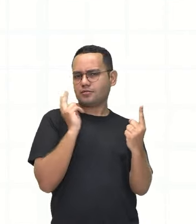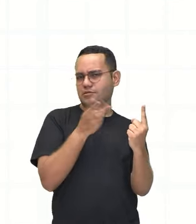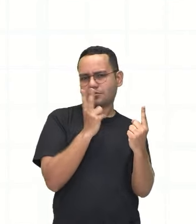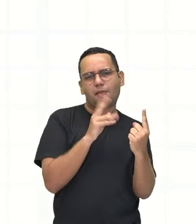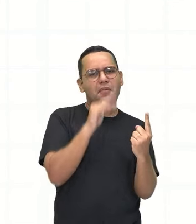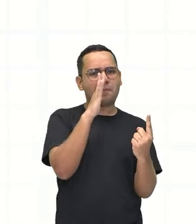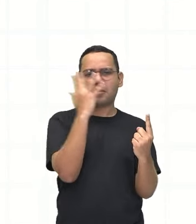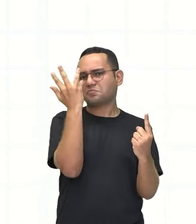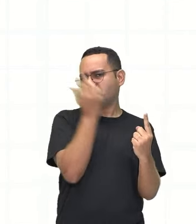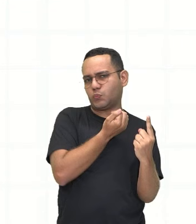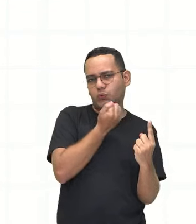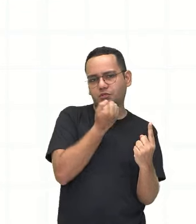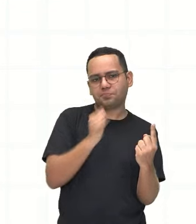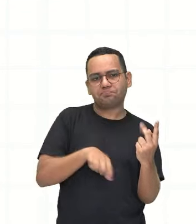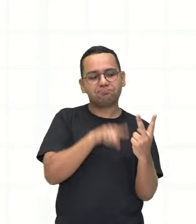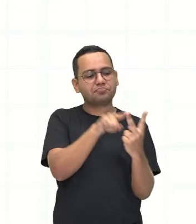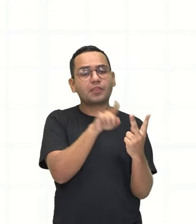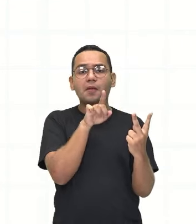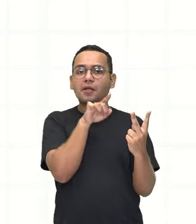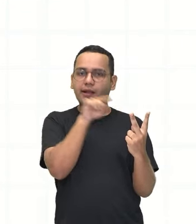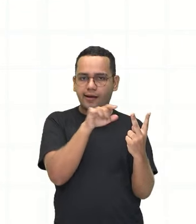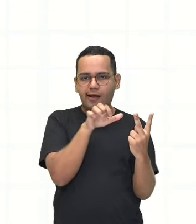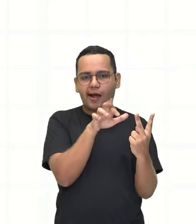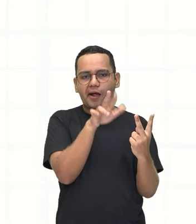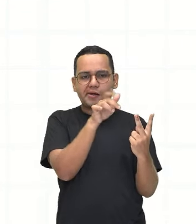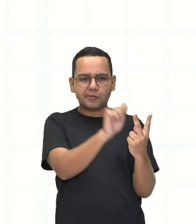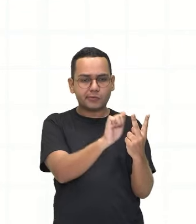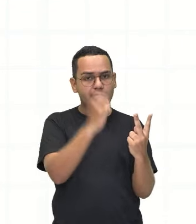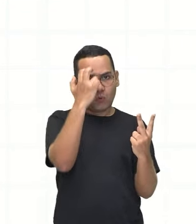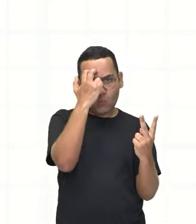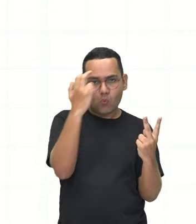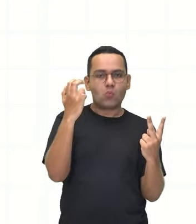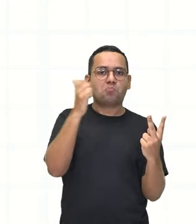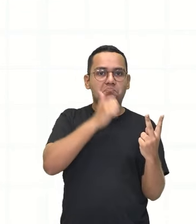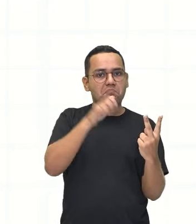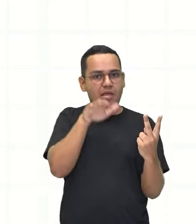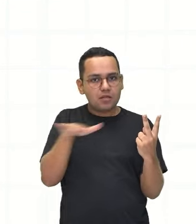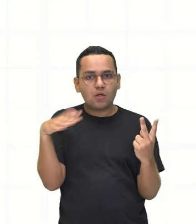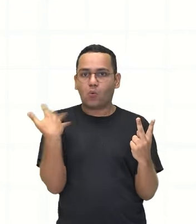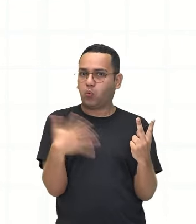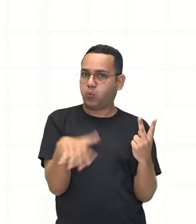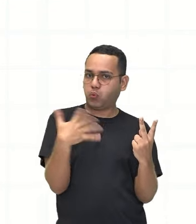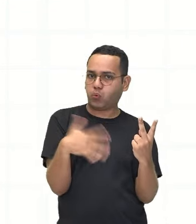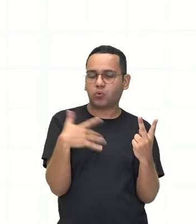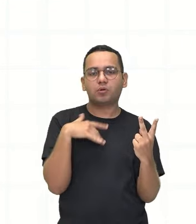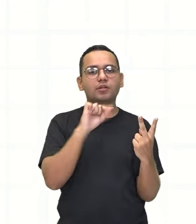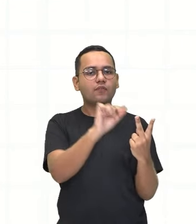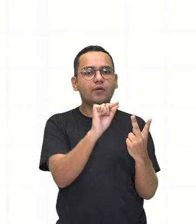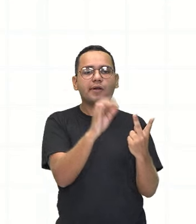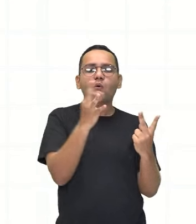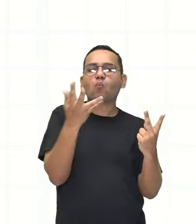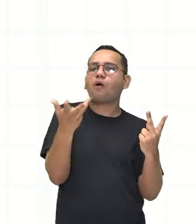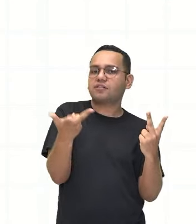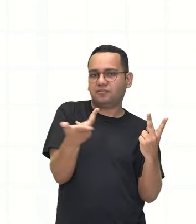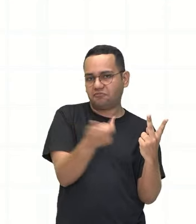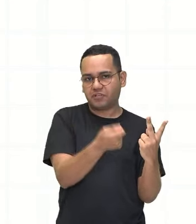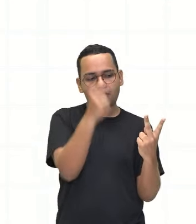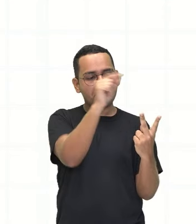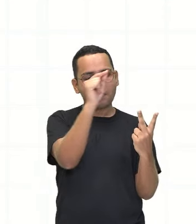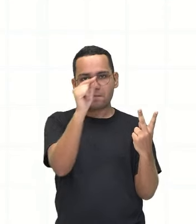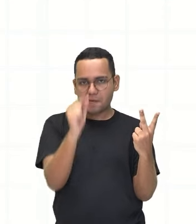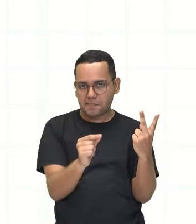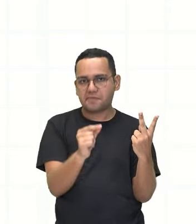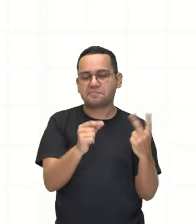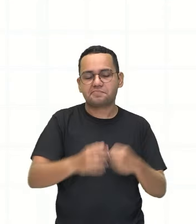mais bela. Carolina, a mais sábia menina. Então, ela vai dando as qualidades, das meninas. Uma era